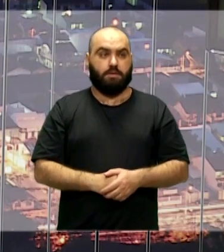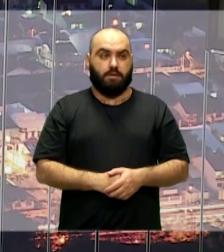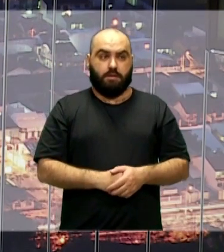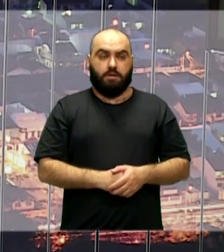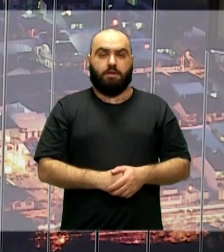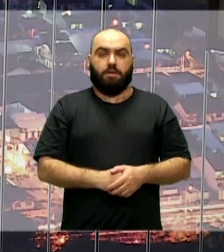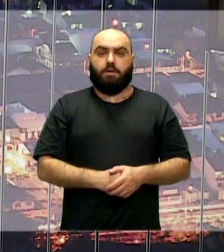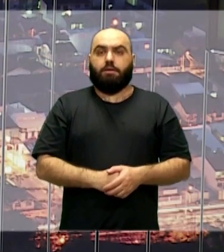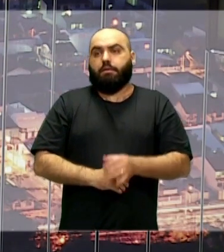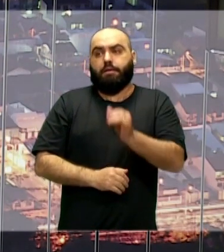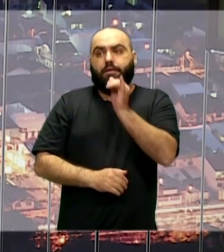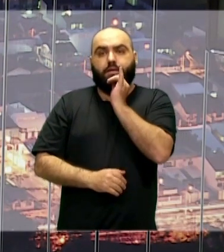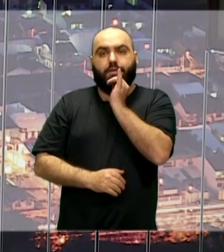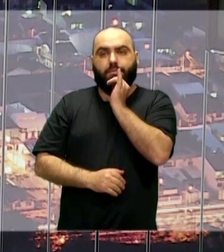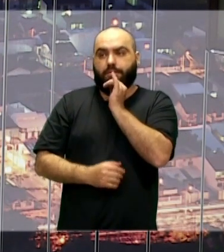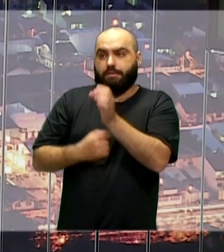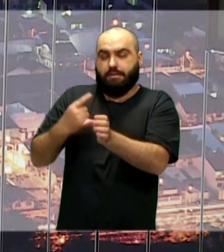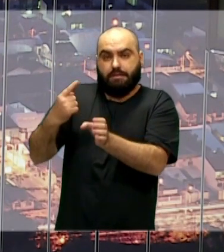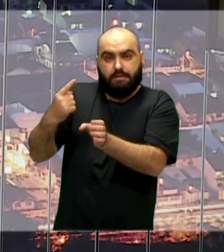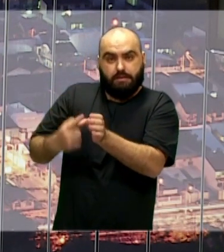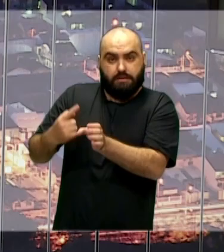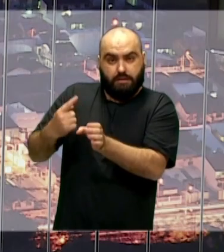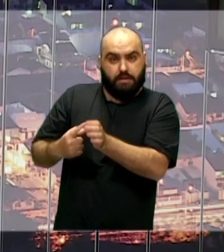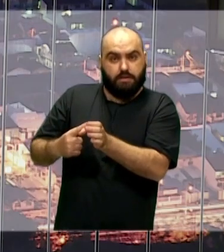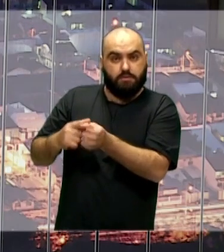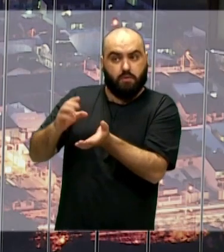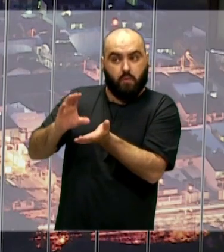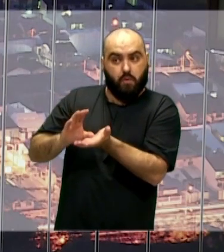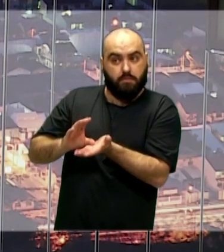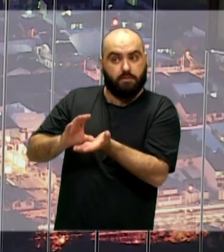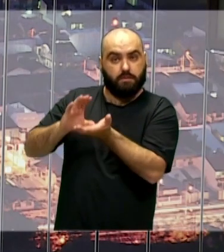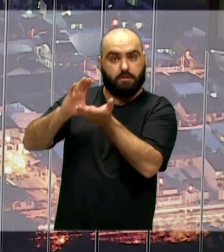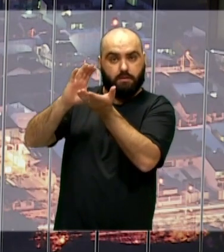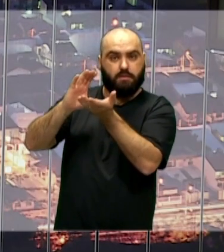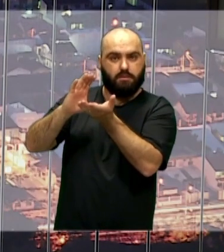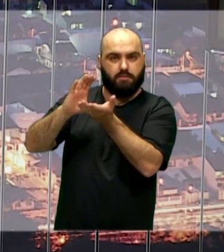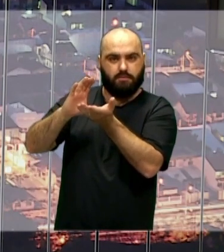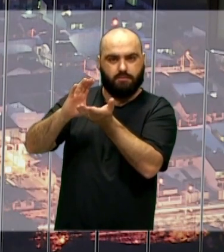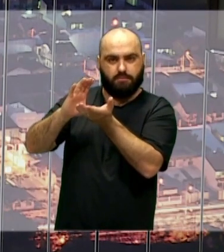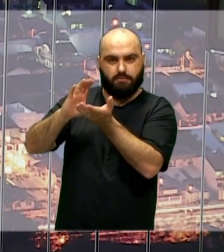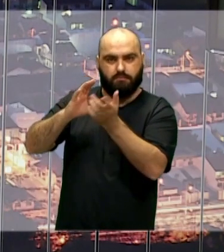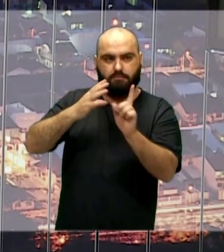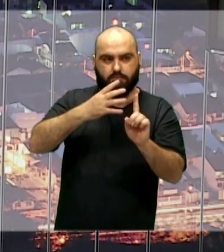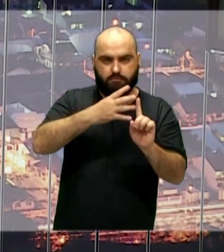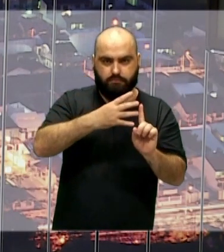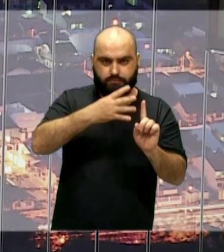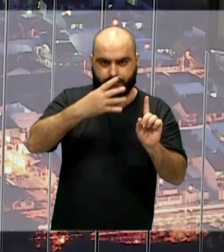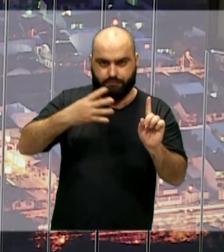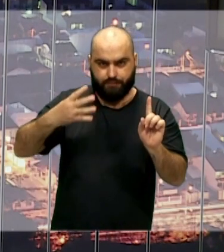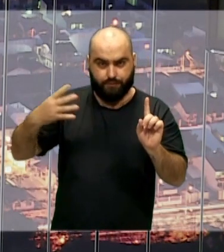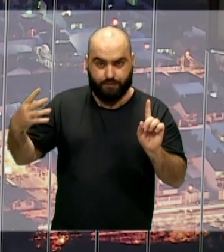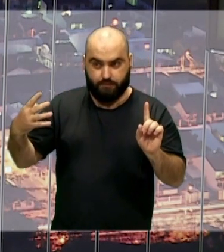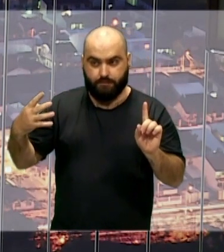implantação, por exemplo, nas cidades, dos conselhos das pessoas LGBTQIAPN+,